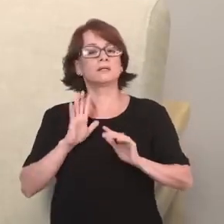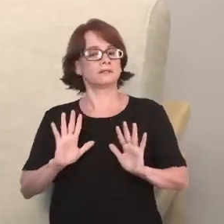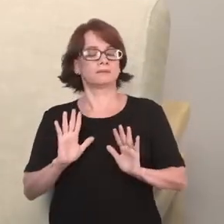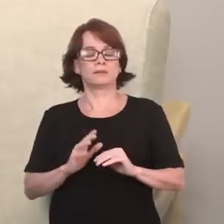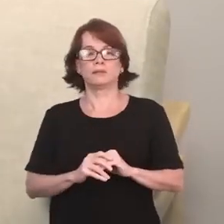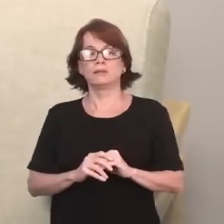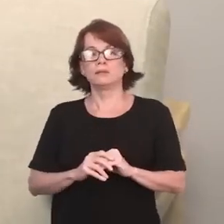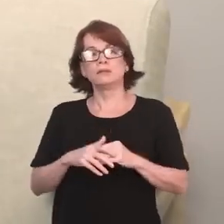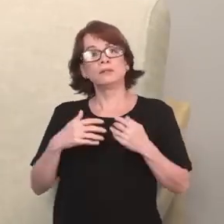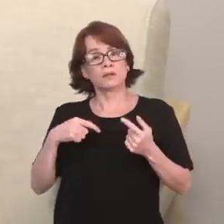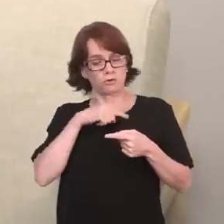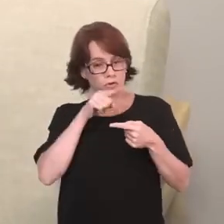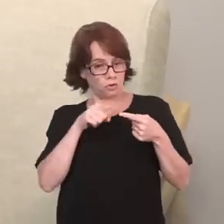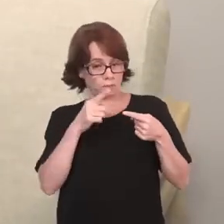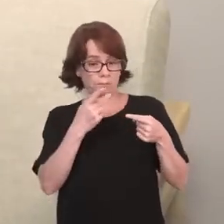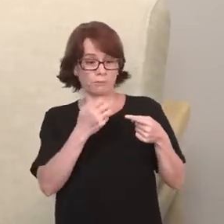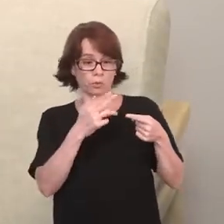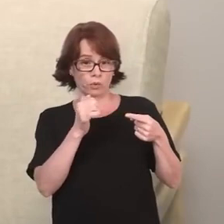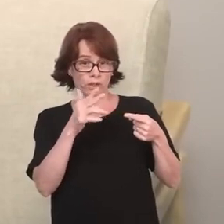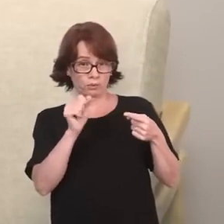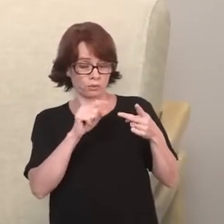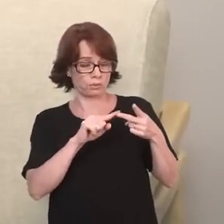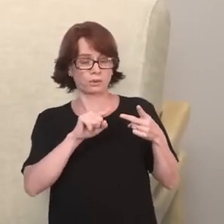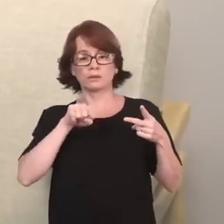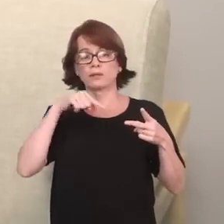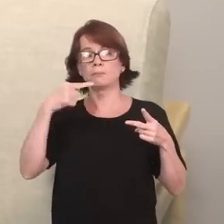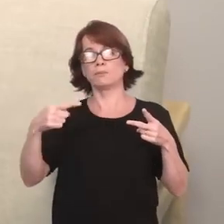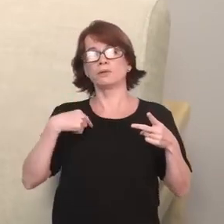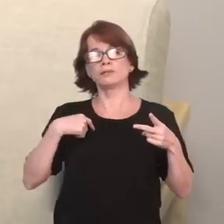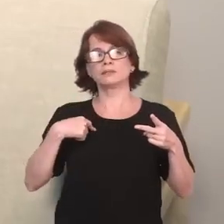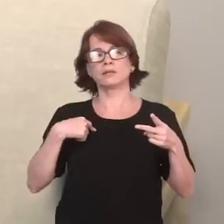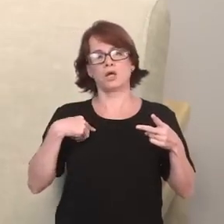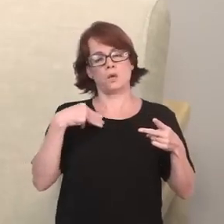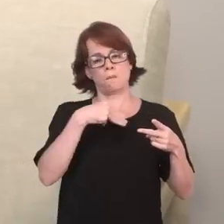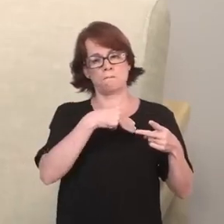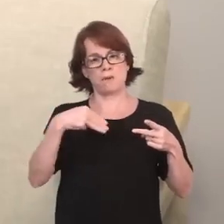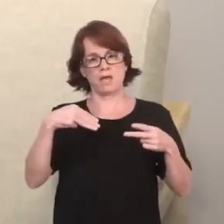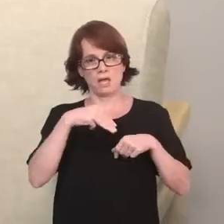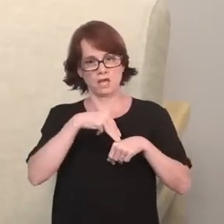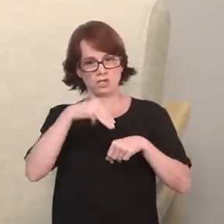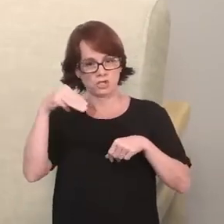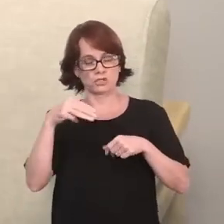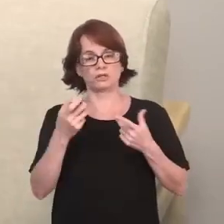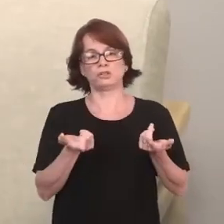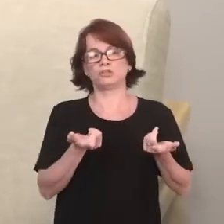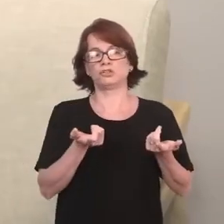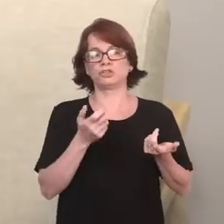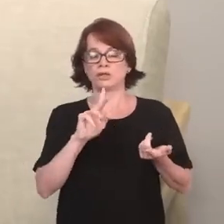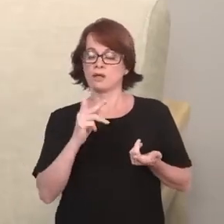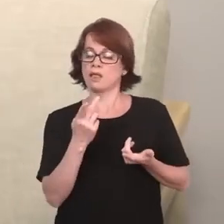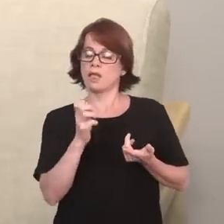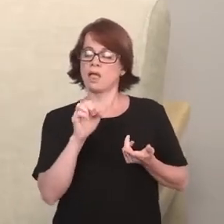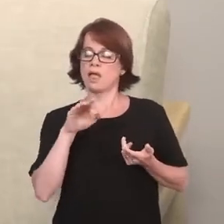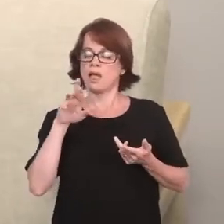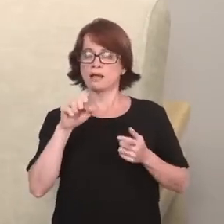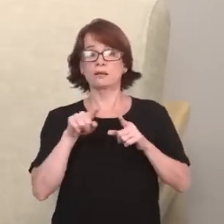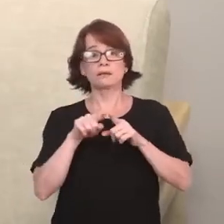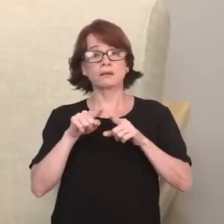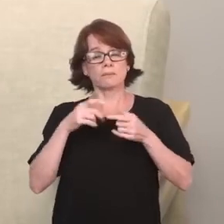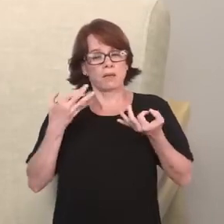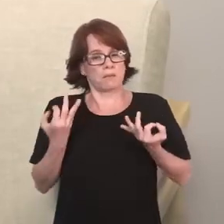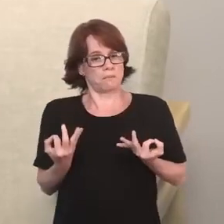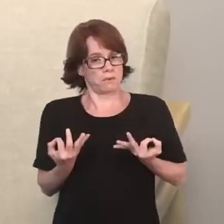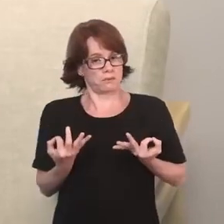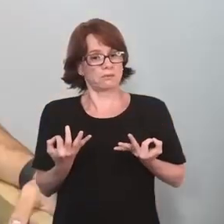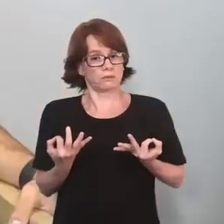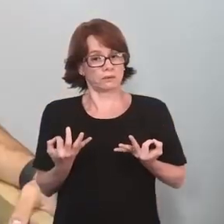demais. Além de procuradora, depois lá pelas tantas eu virei mestre de reiki, fiz a escola brasileira de reiki, professora de meditação, então, mas